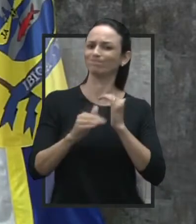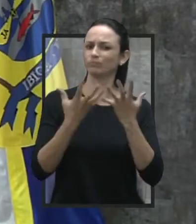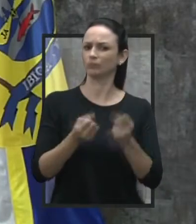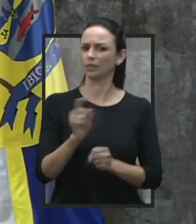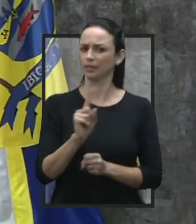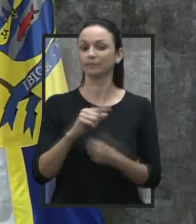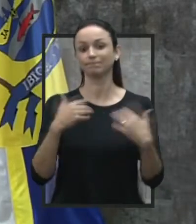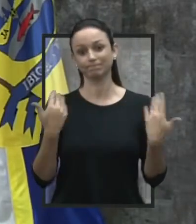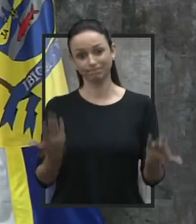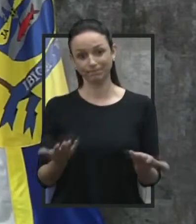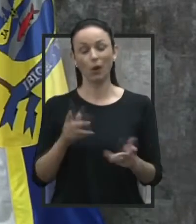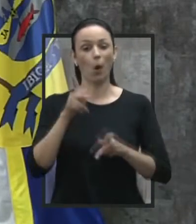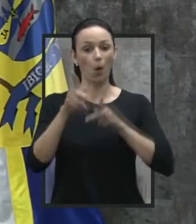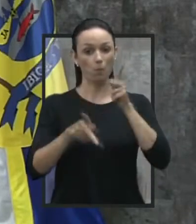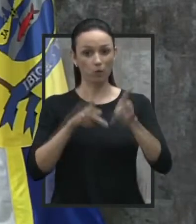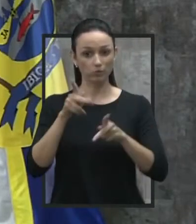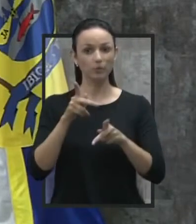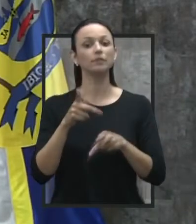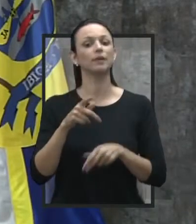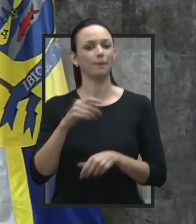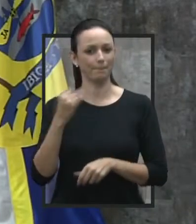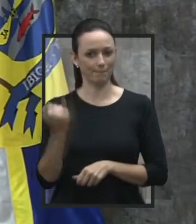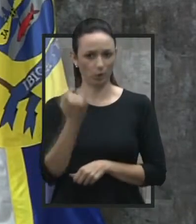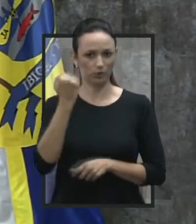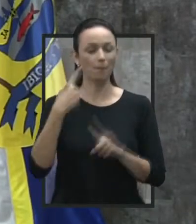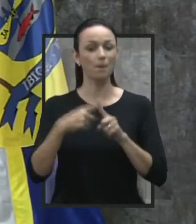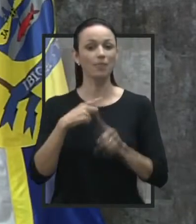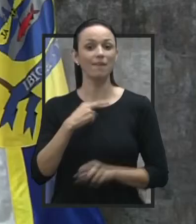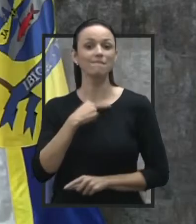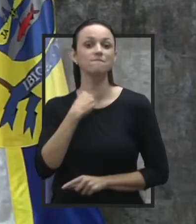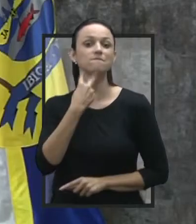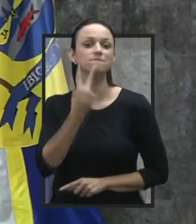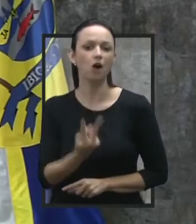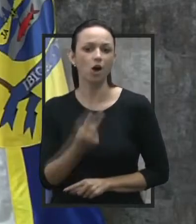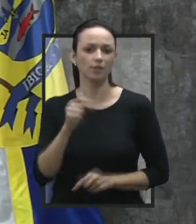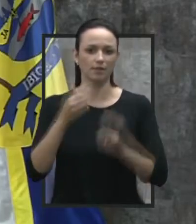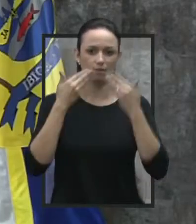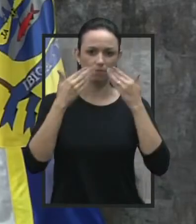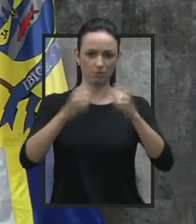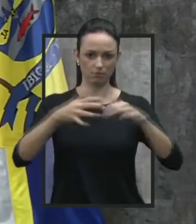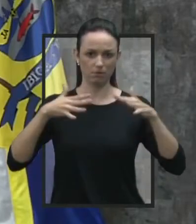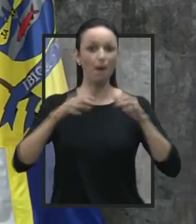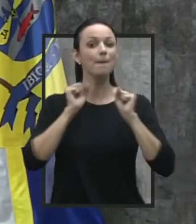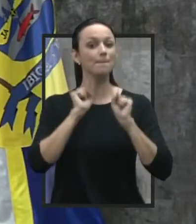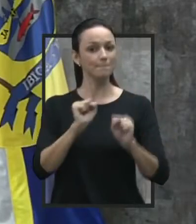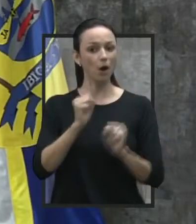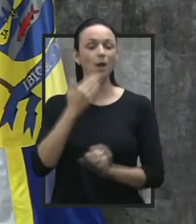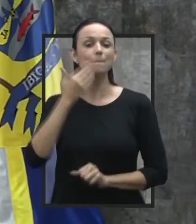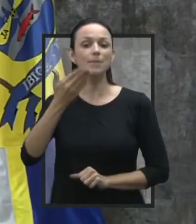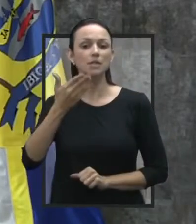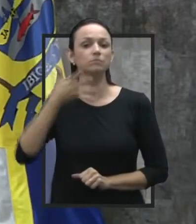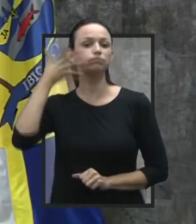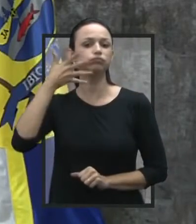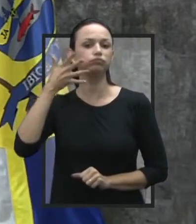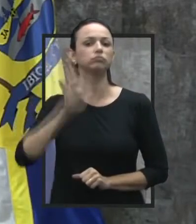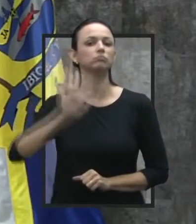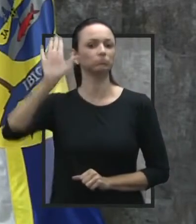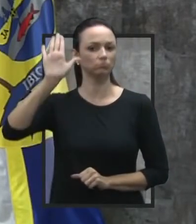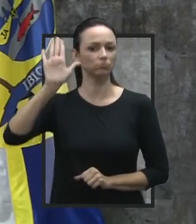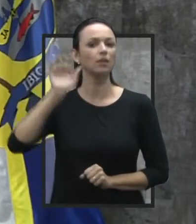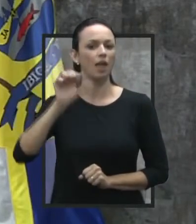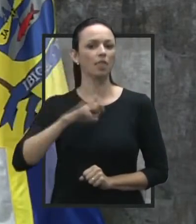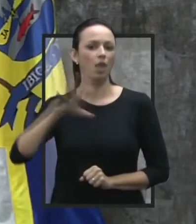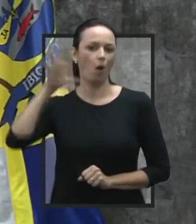a população, é importante voltar a dizer, ela tem voz nessa audiência pública, ela pode pedir a palavra e ela será ouvida.